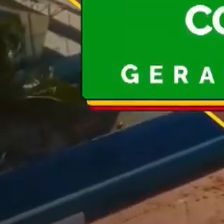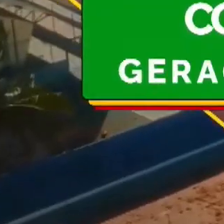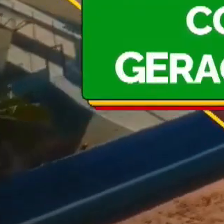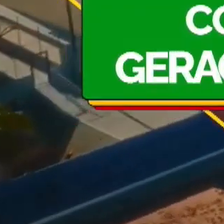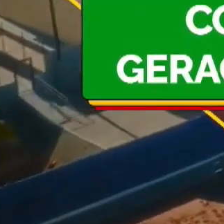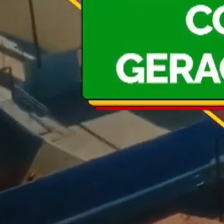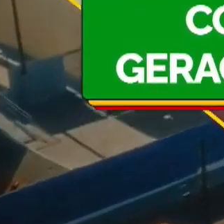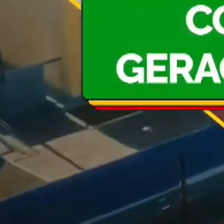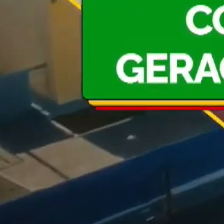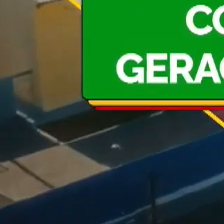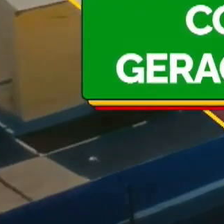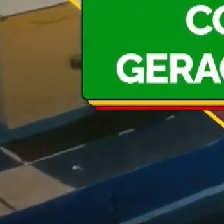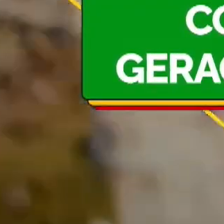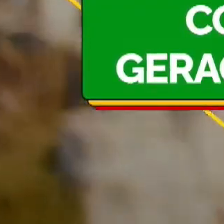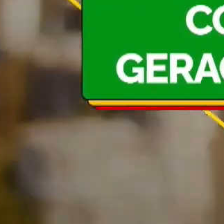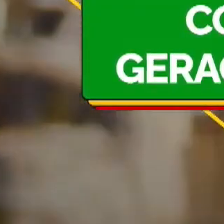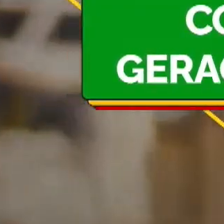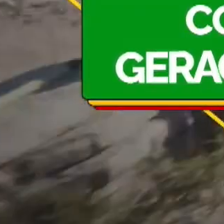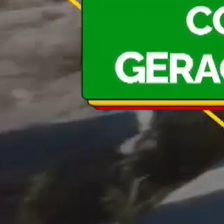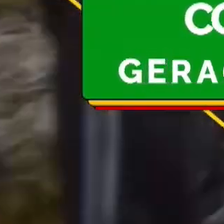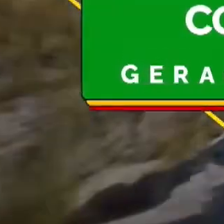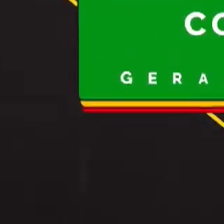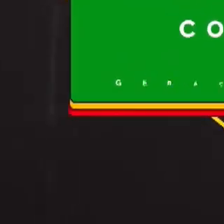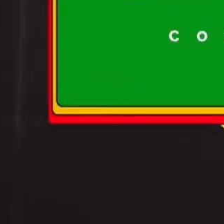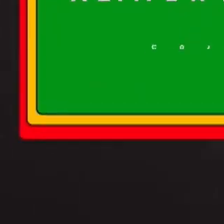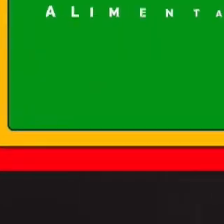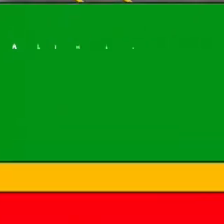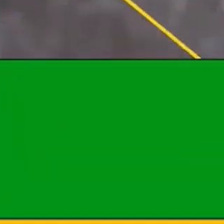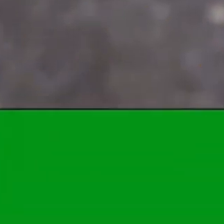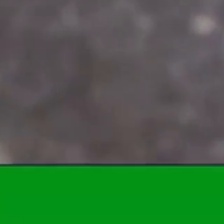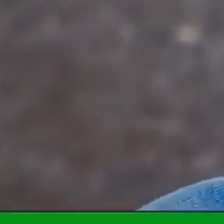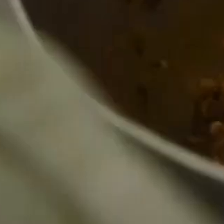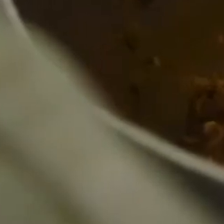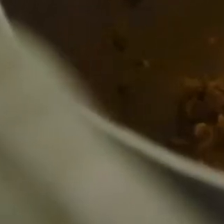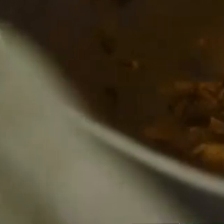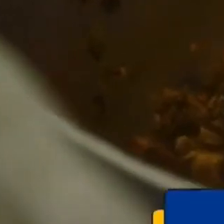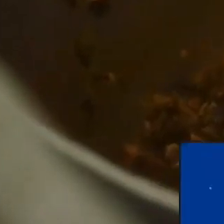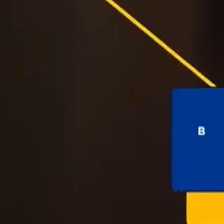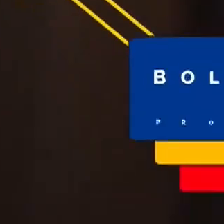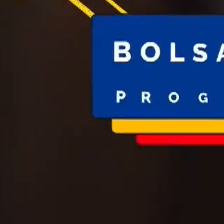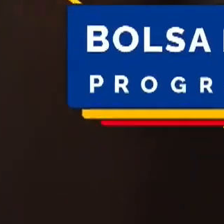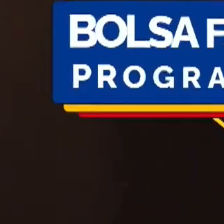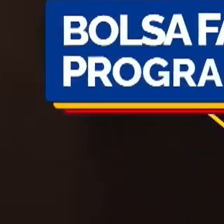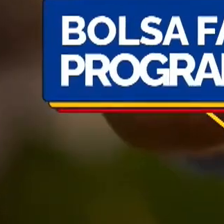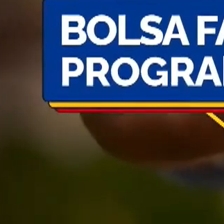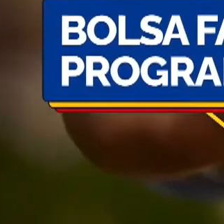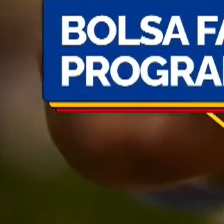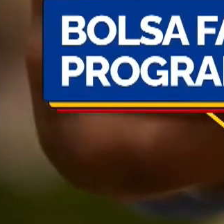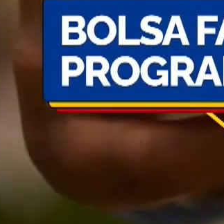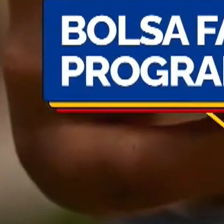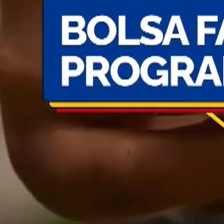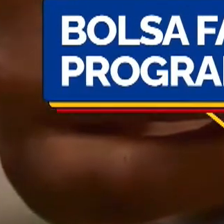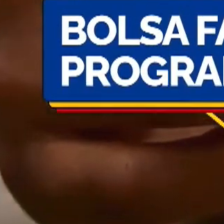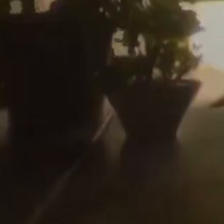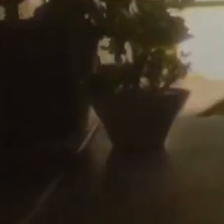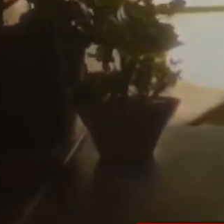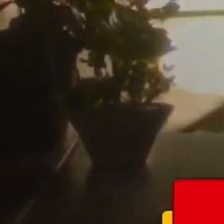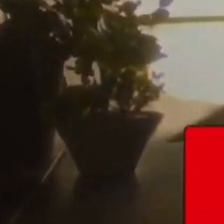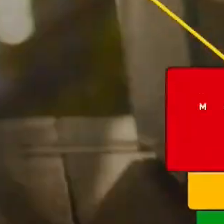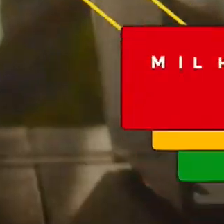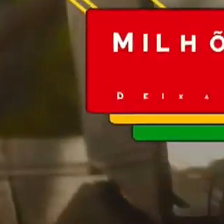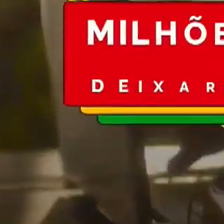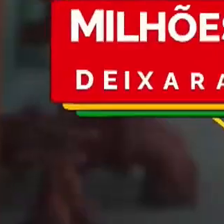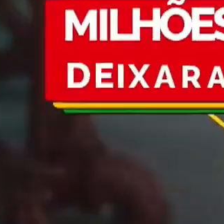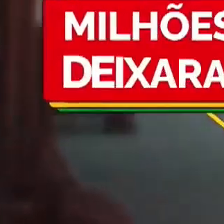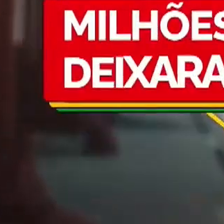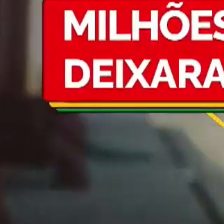comida saudável, alimentação escolar e gera renda para todos os brasileiros. Temos orgulho de superar todas as